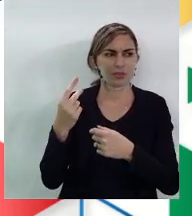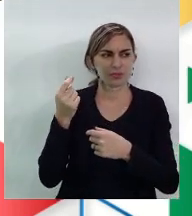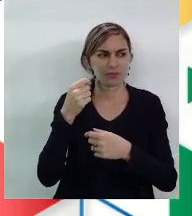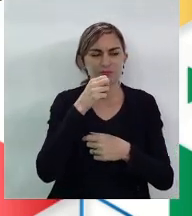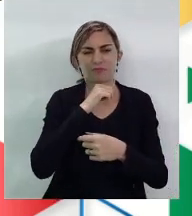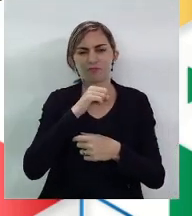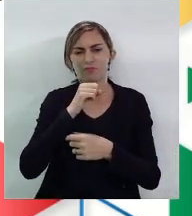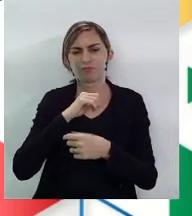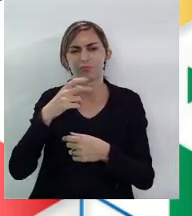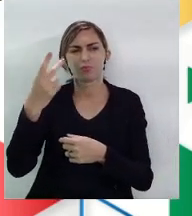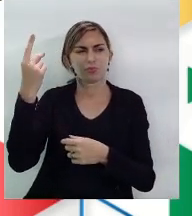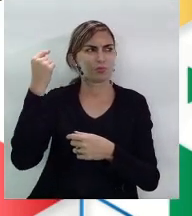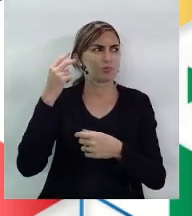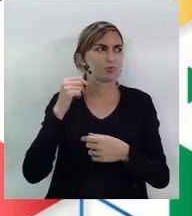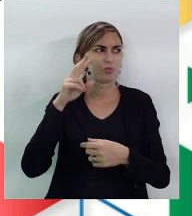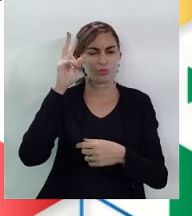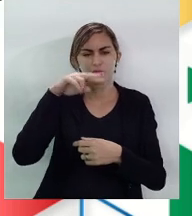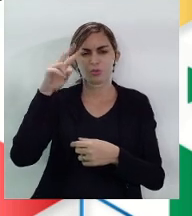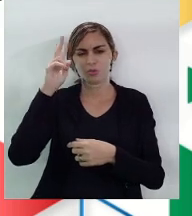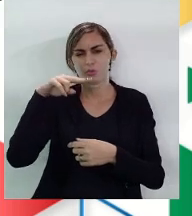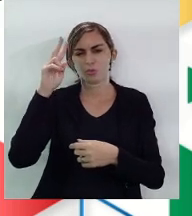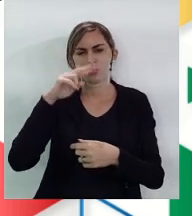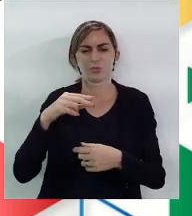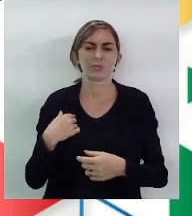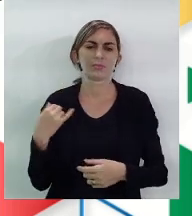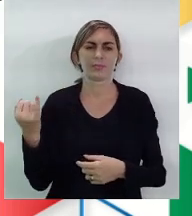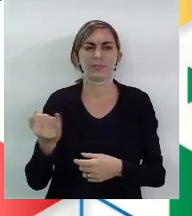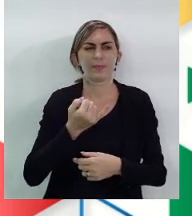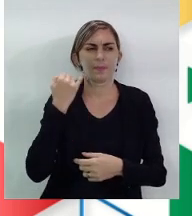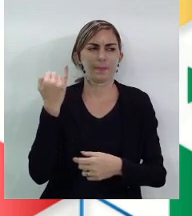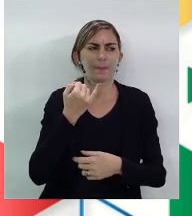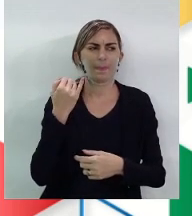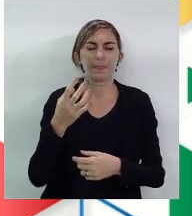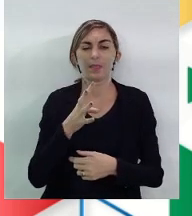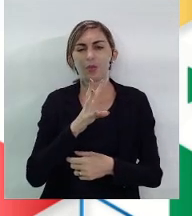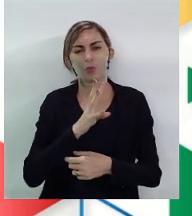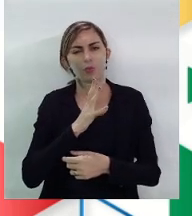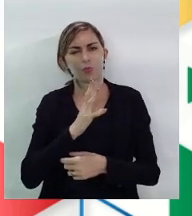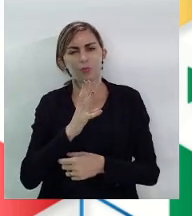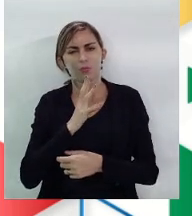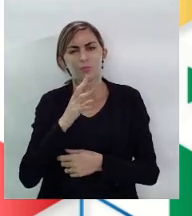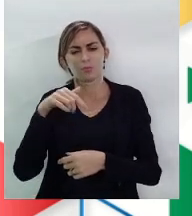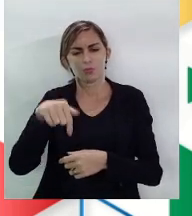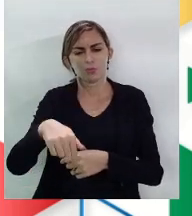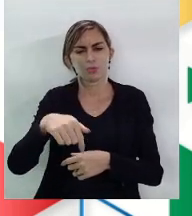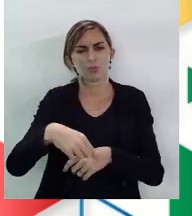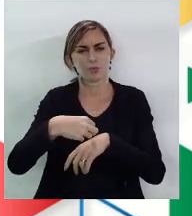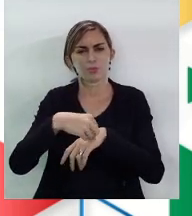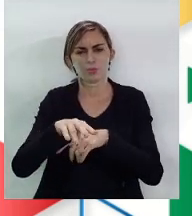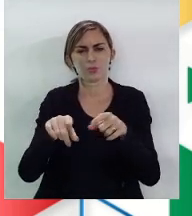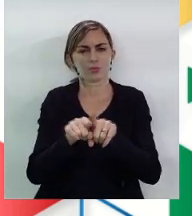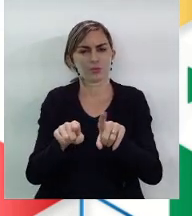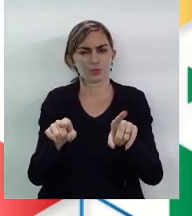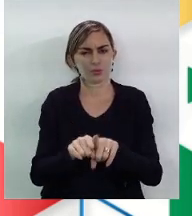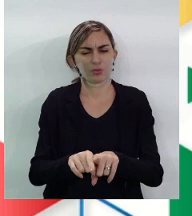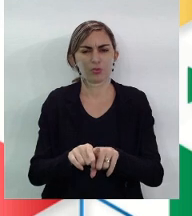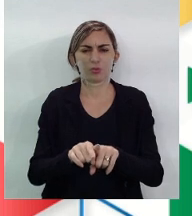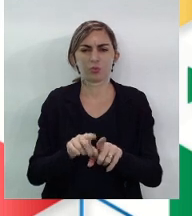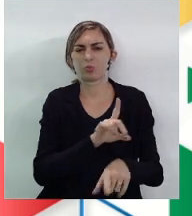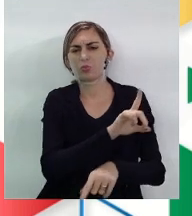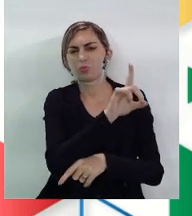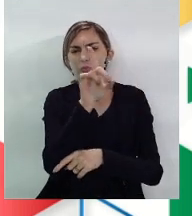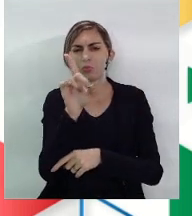velha, Jerusalém histórica. Então é importante conhecer. E aqui eu trago para vocês ainda o dia